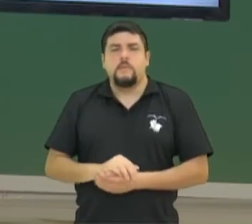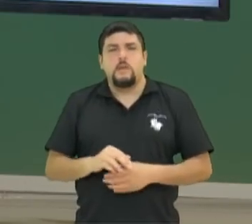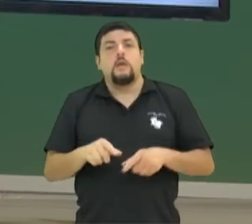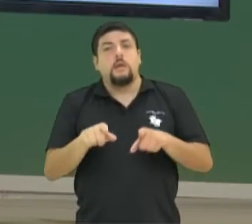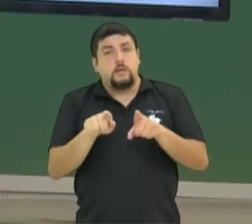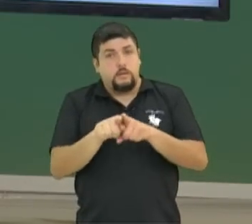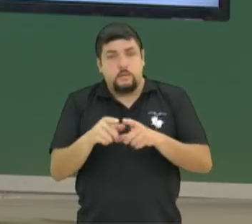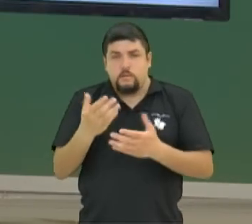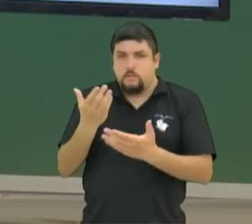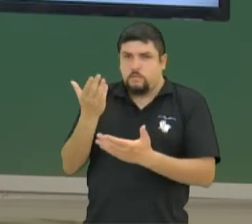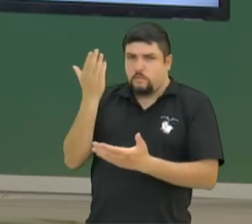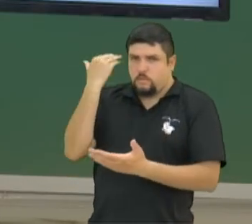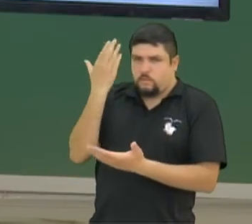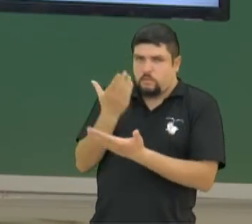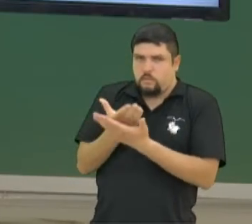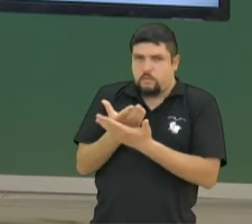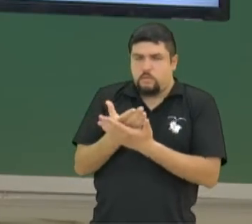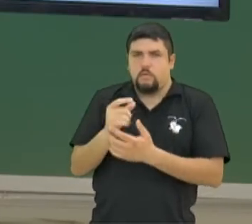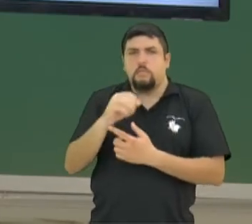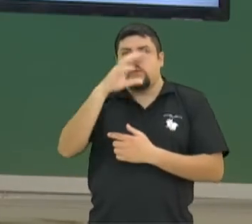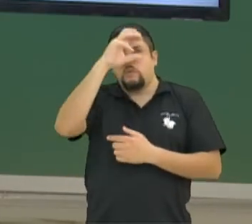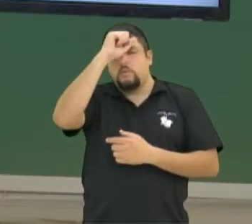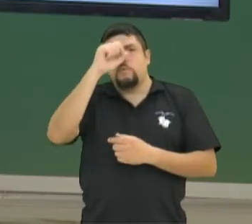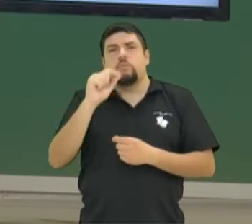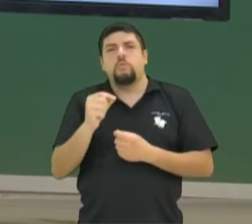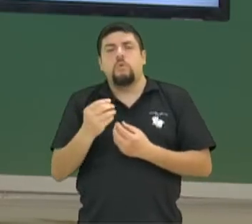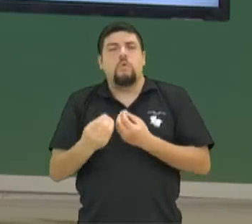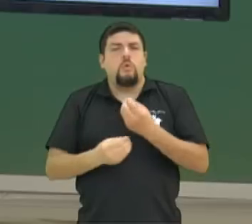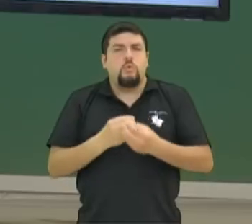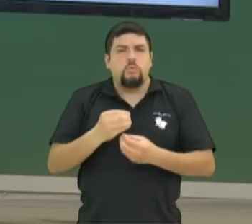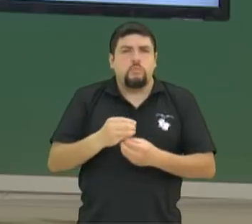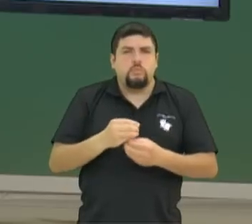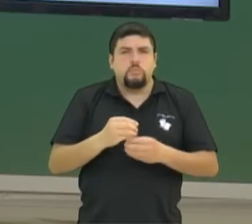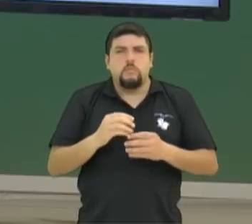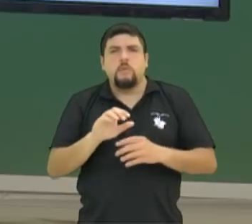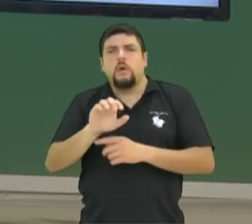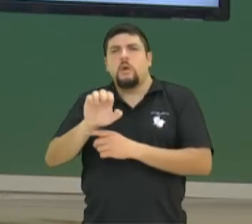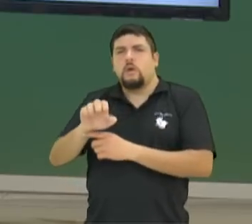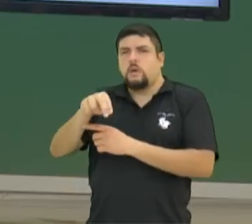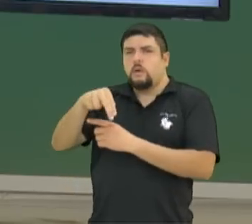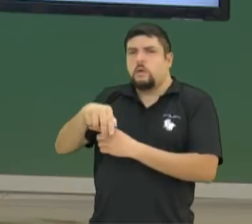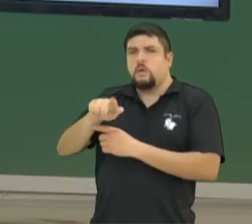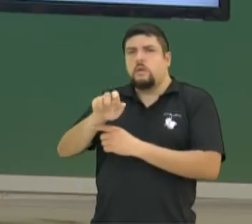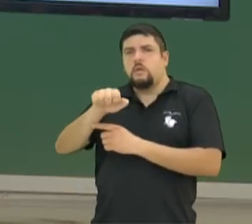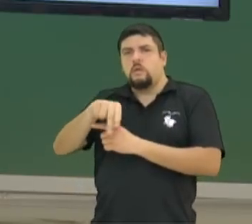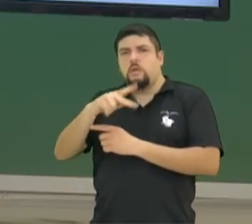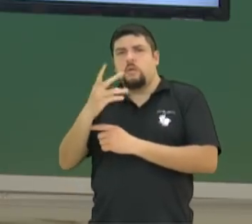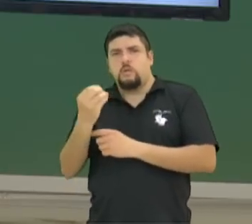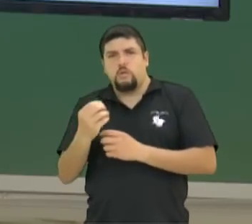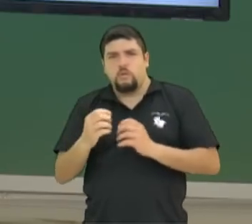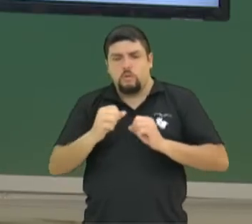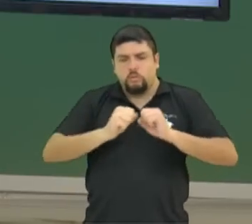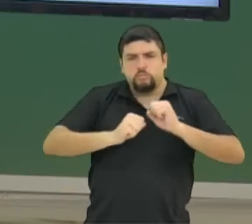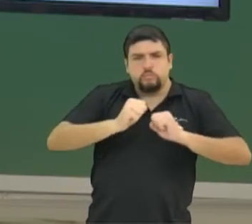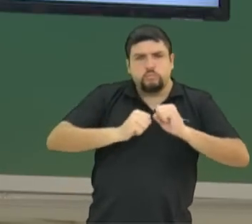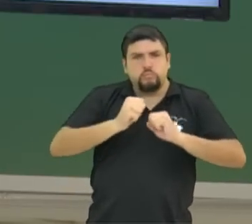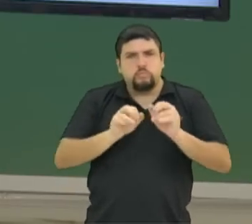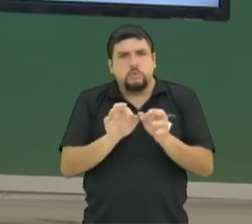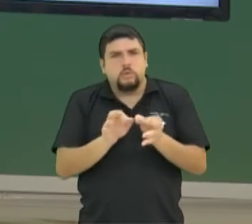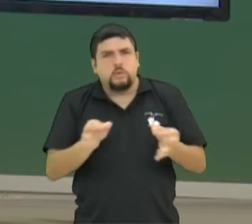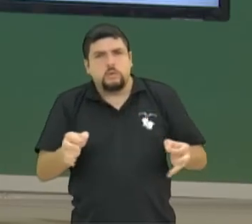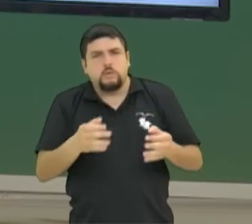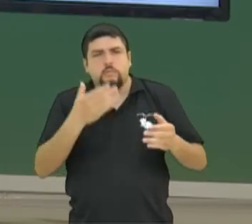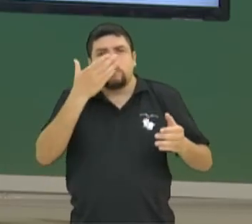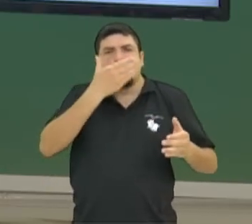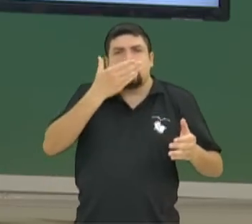aula anterior sobre a composição do engenho do açúcar e as camadas que faziam parte da sociedade nessa